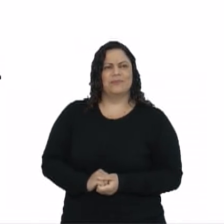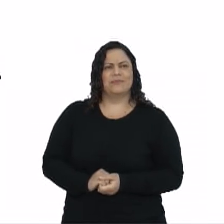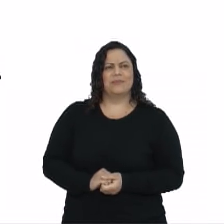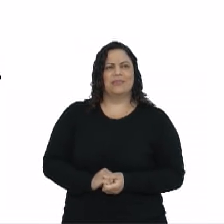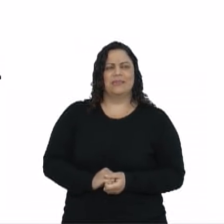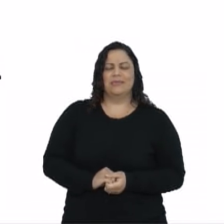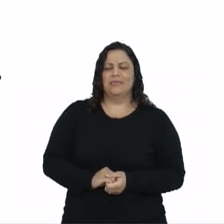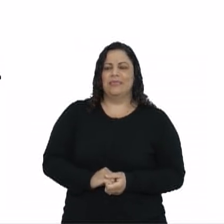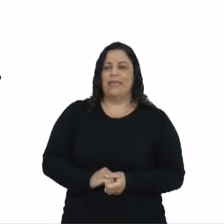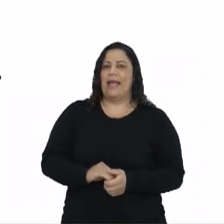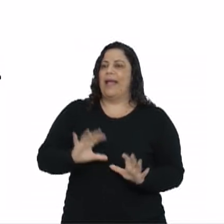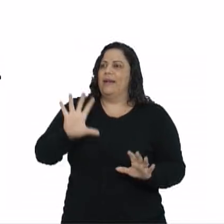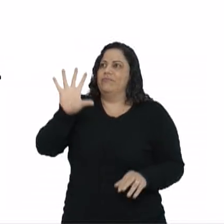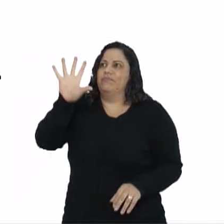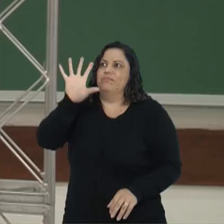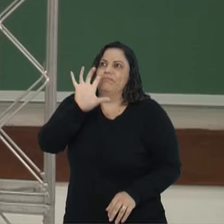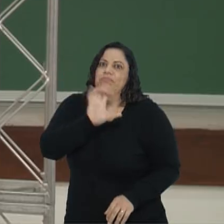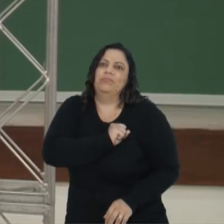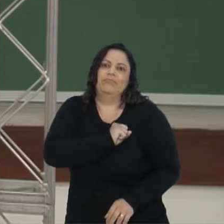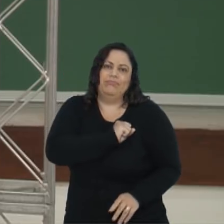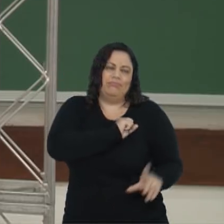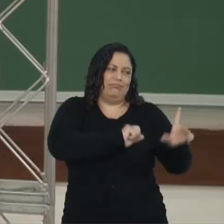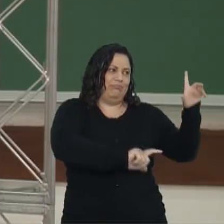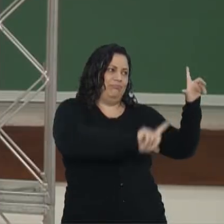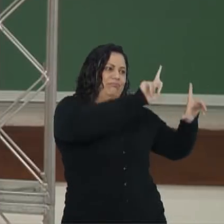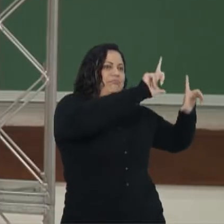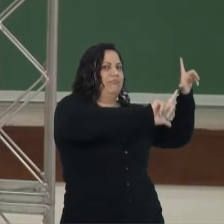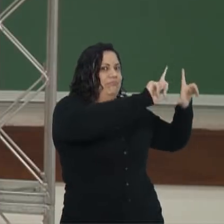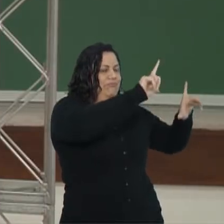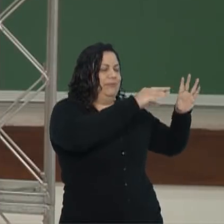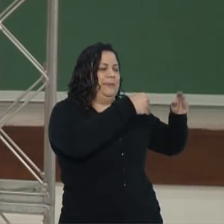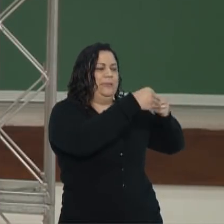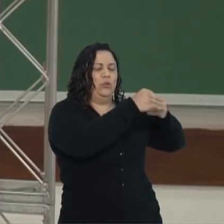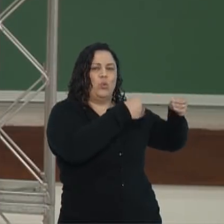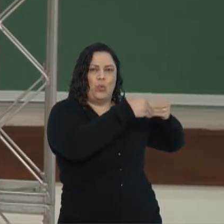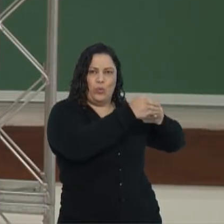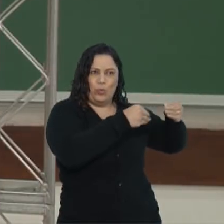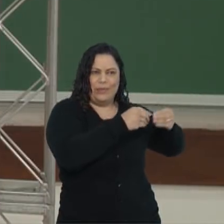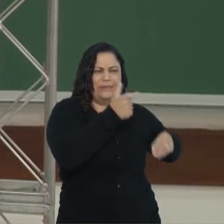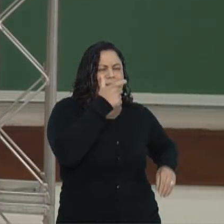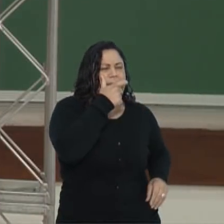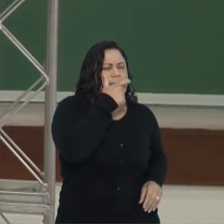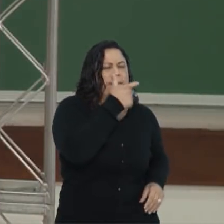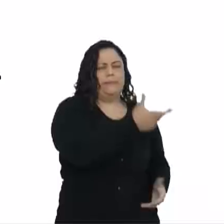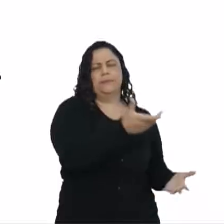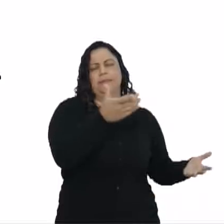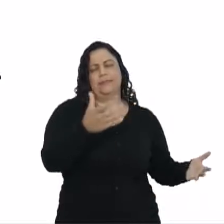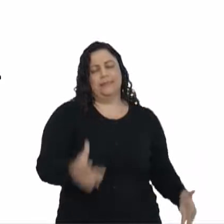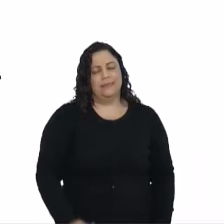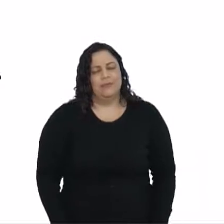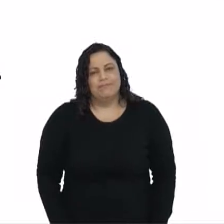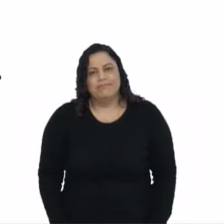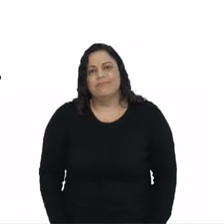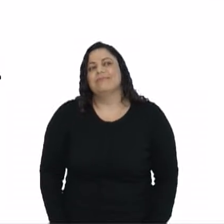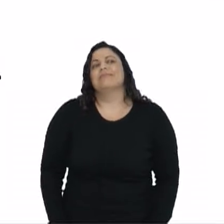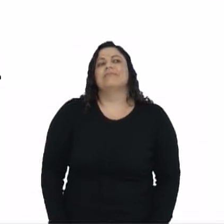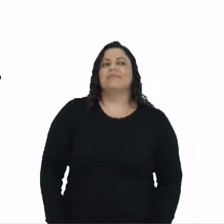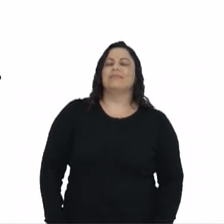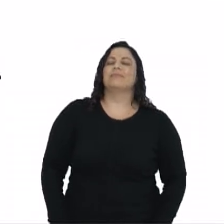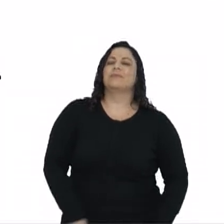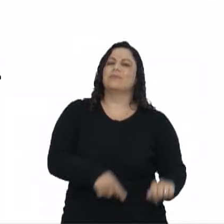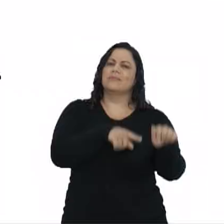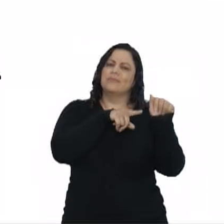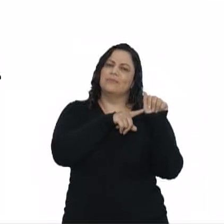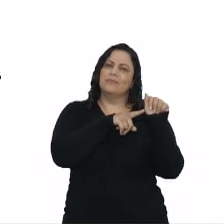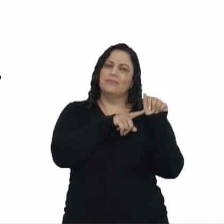fanática por telenovelas e essa mãe não podia ver, né? Porque não tinha TV. Letra A. Indique no trecho